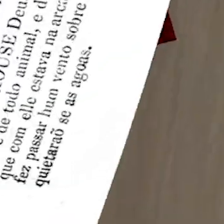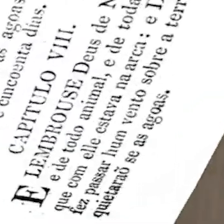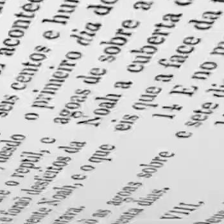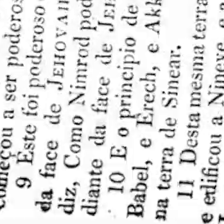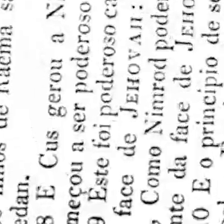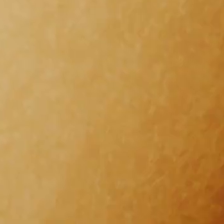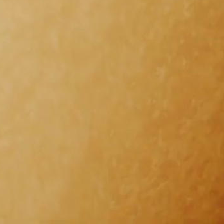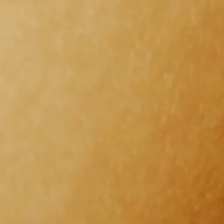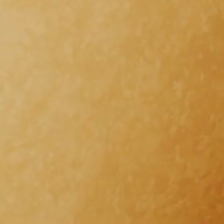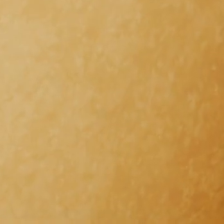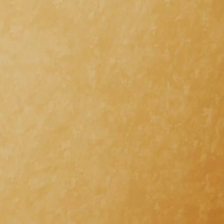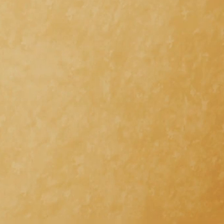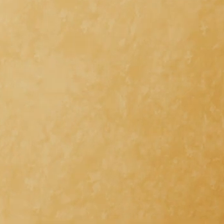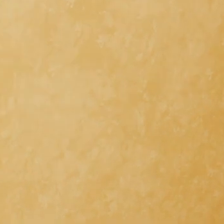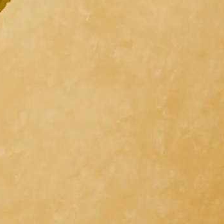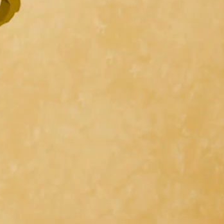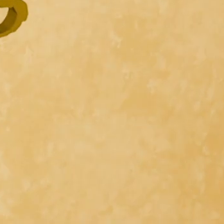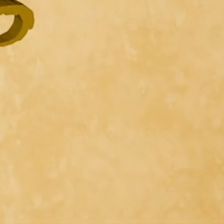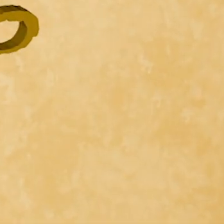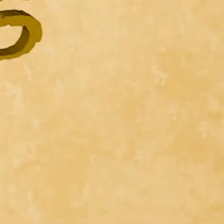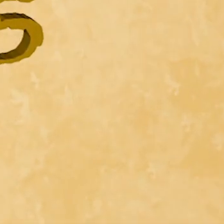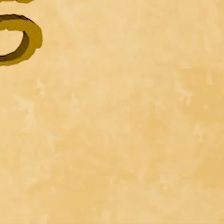TV Web Manaim apresenta